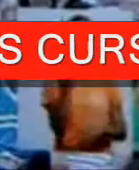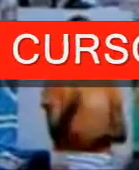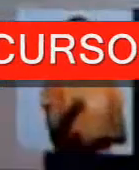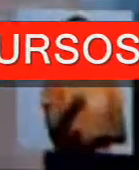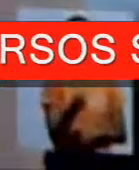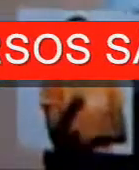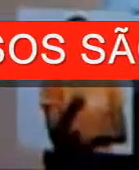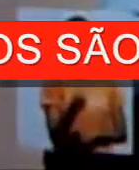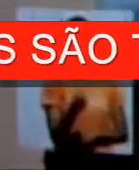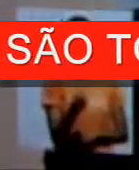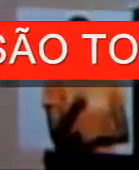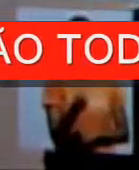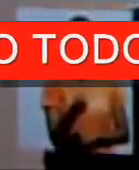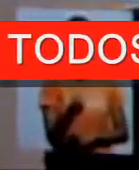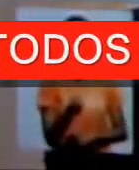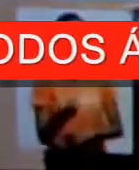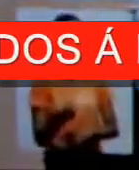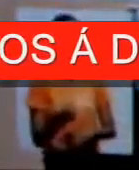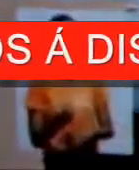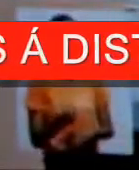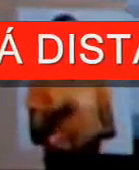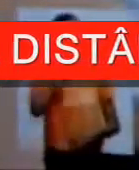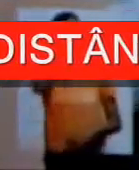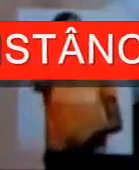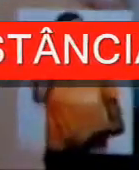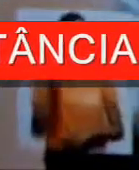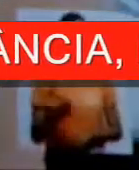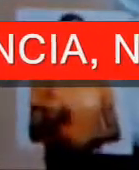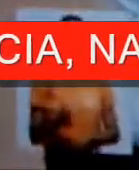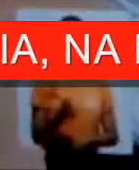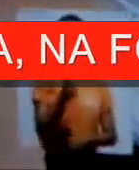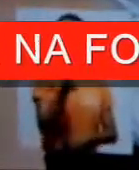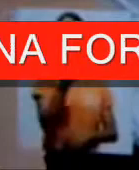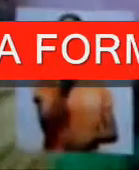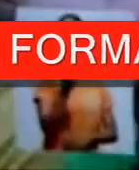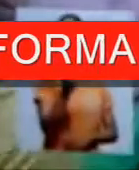que não tem muito para perder. Tem que sofrer muito para perder tudo.